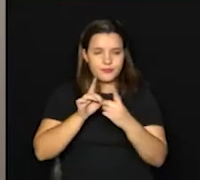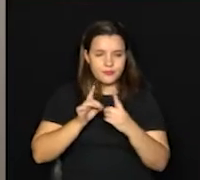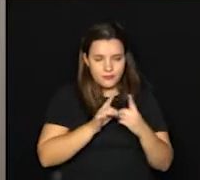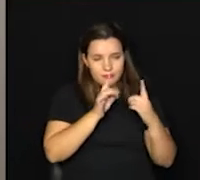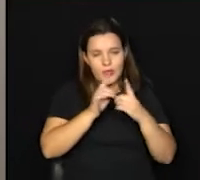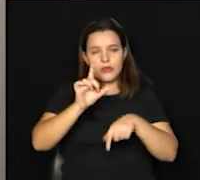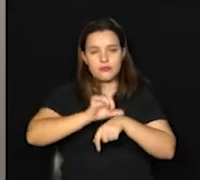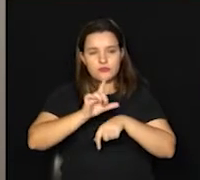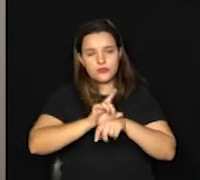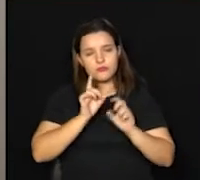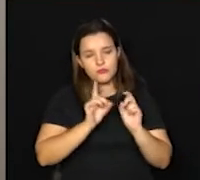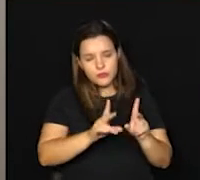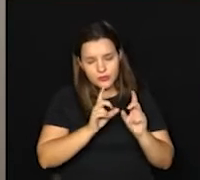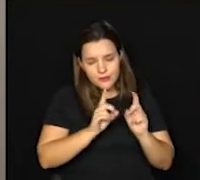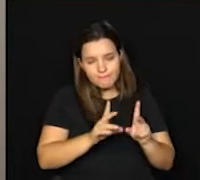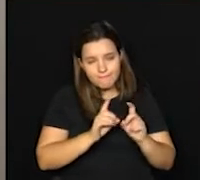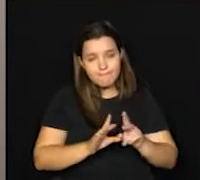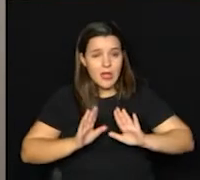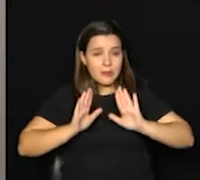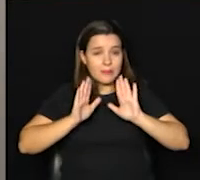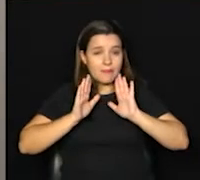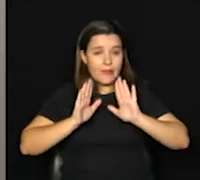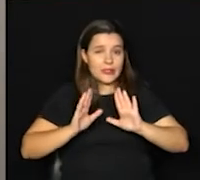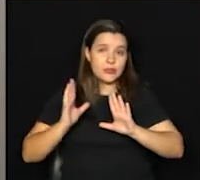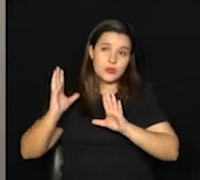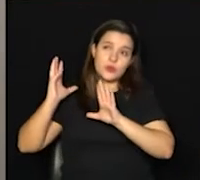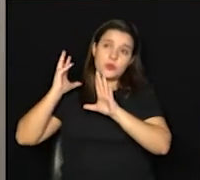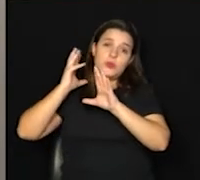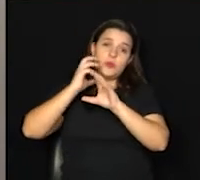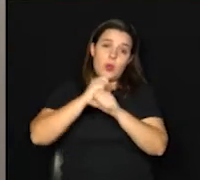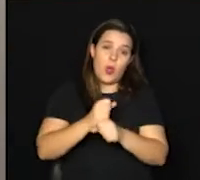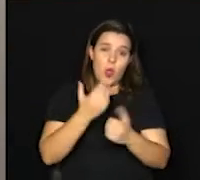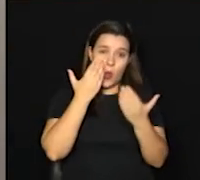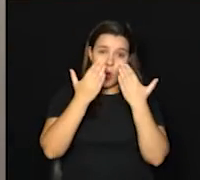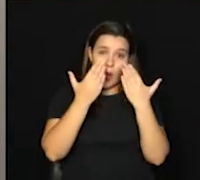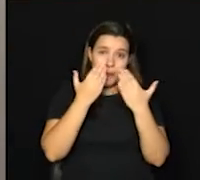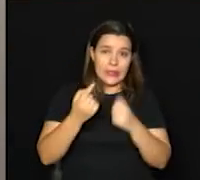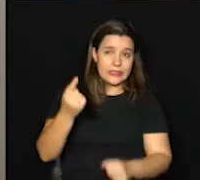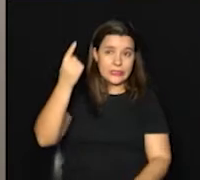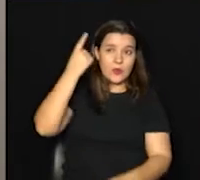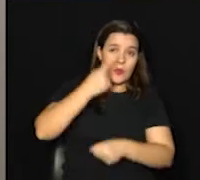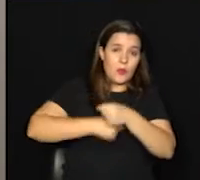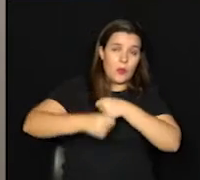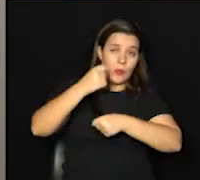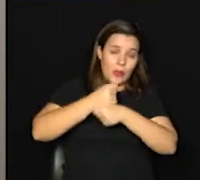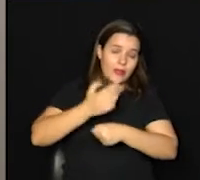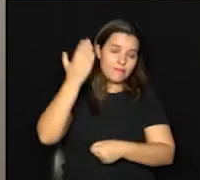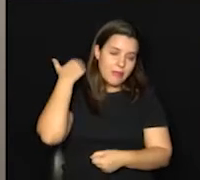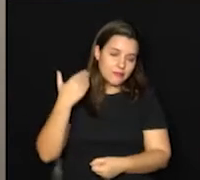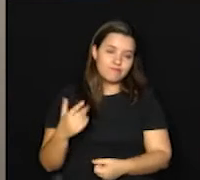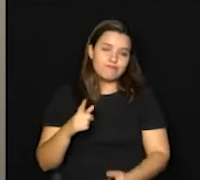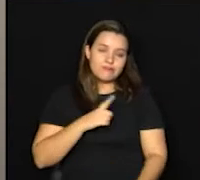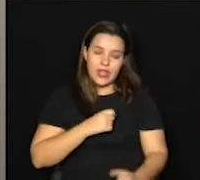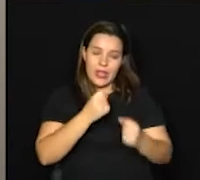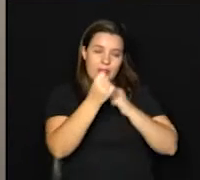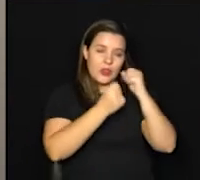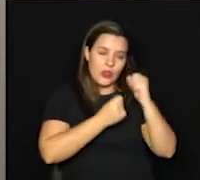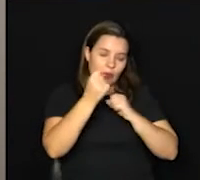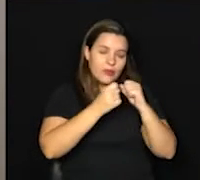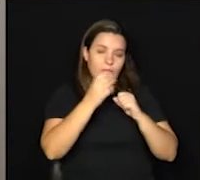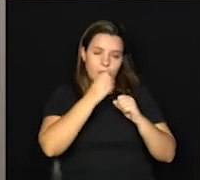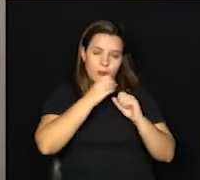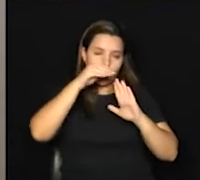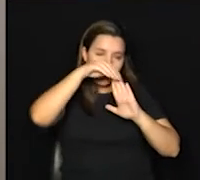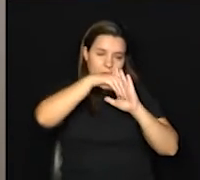comércio, ainda no saldo do ano em relação ao ano passado, o que a gente tem é um decrescimento da indústria e